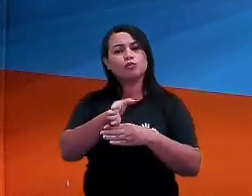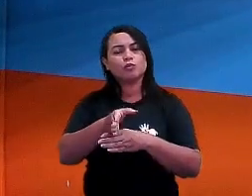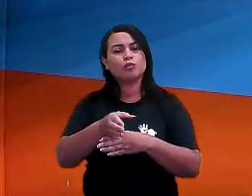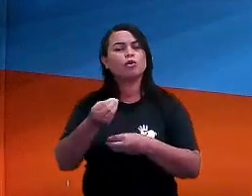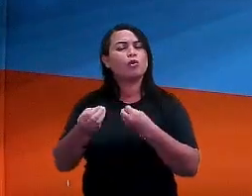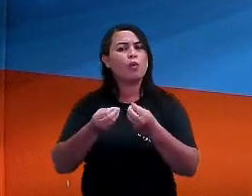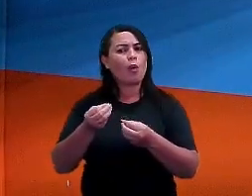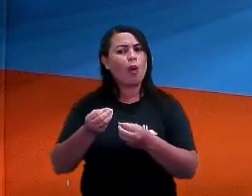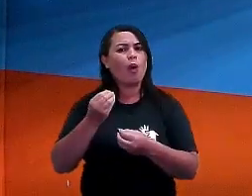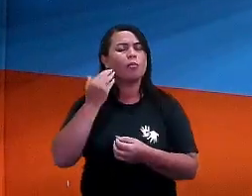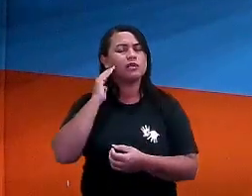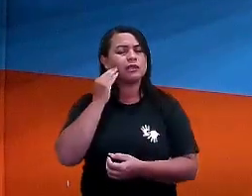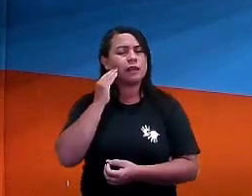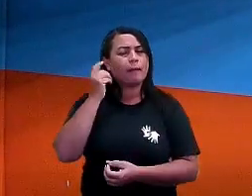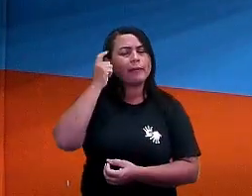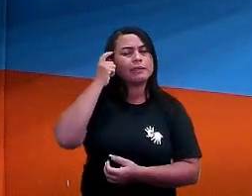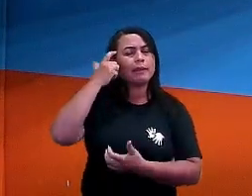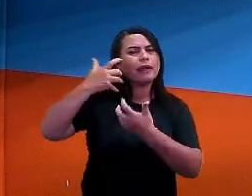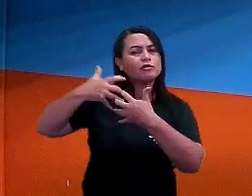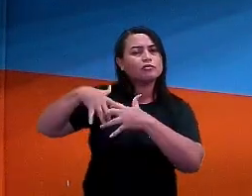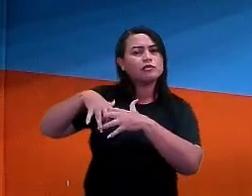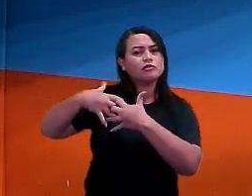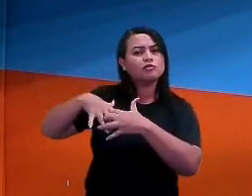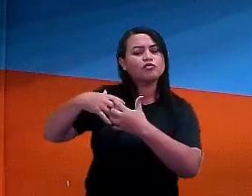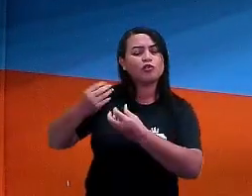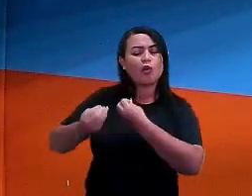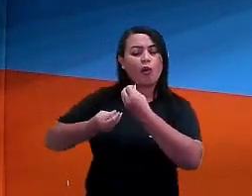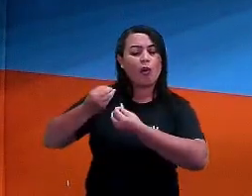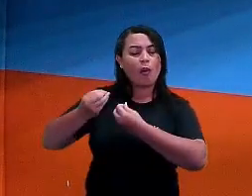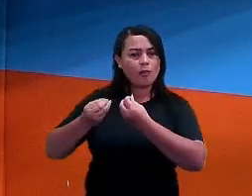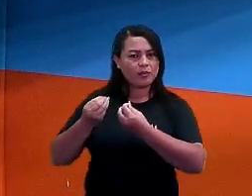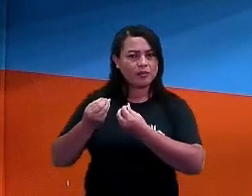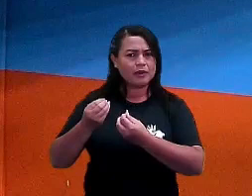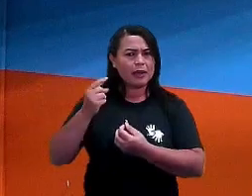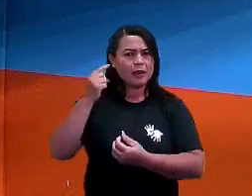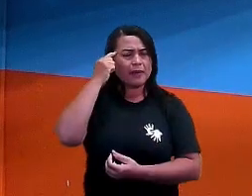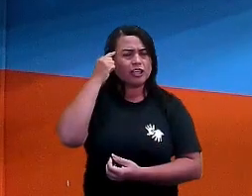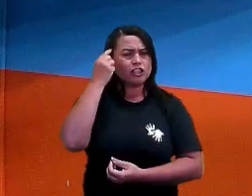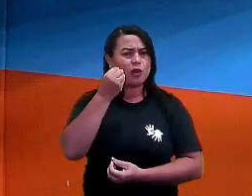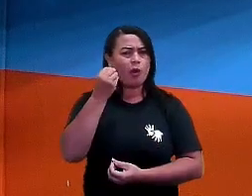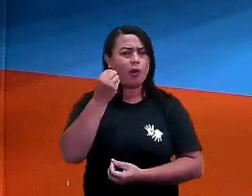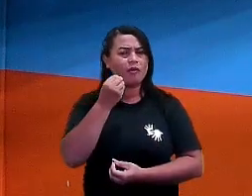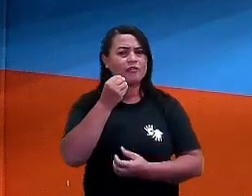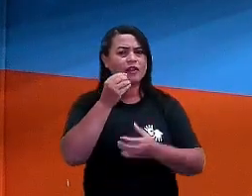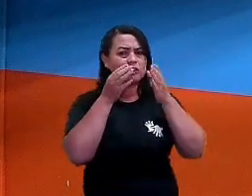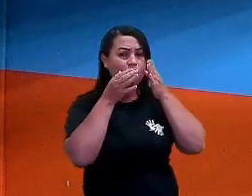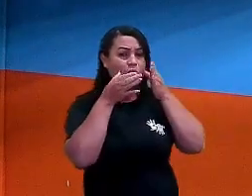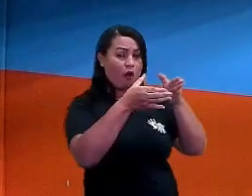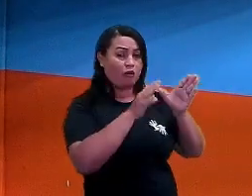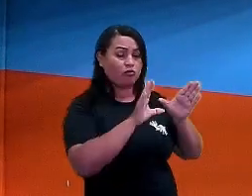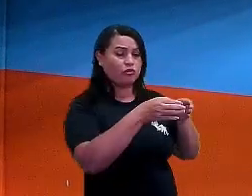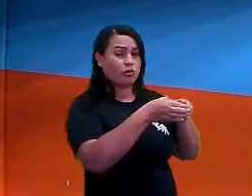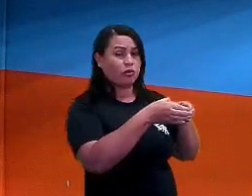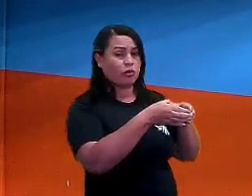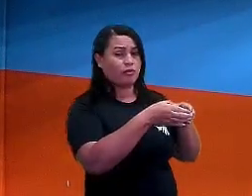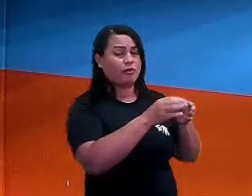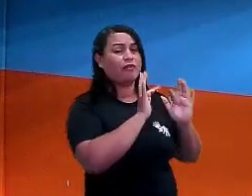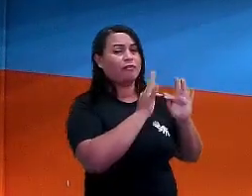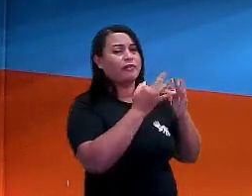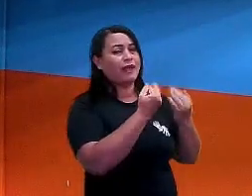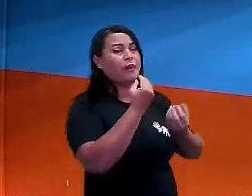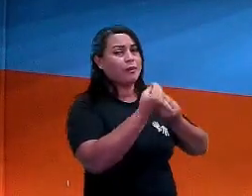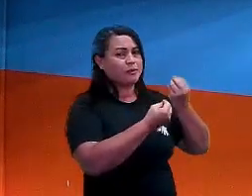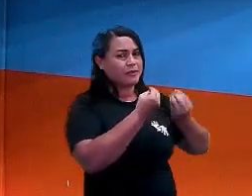vamos constituir certos pensamentos. Imagina se você viver só naquele conceito que sua família tem. Como